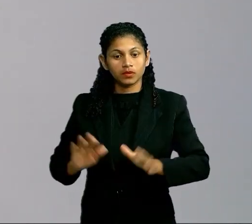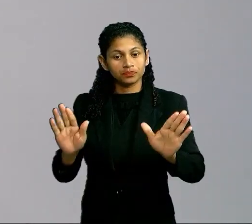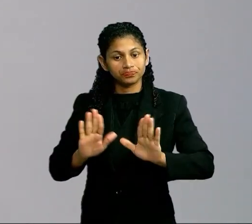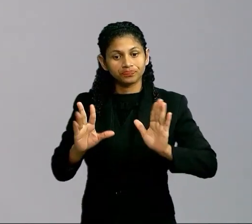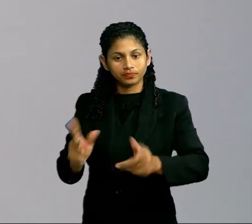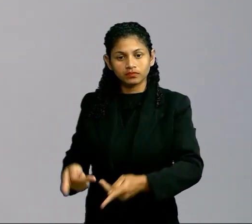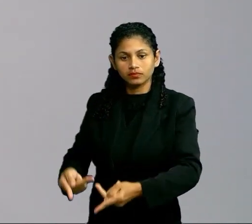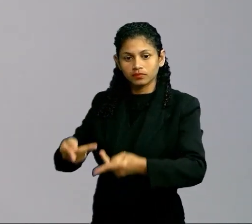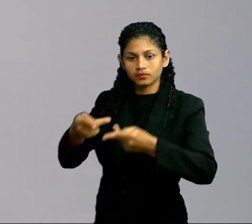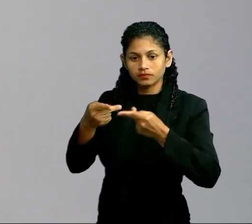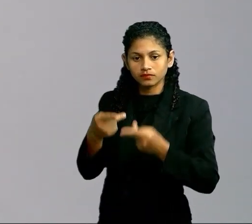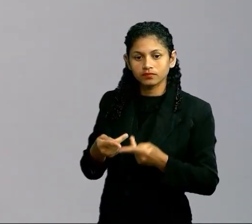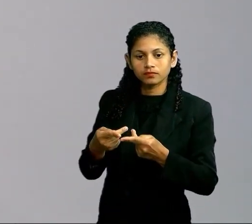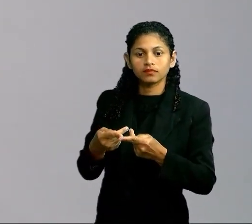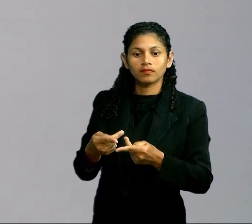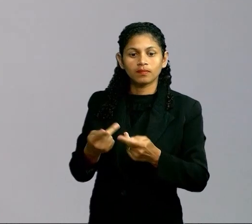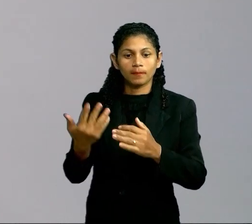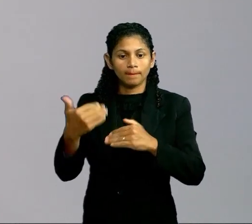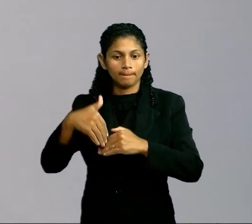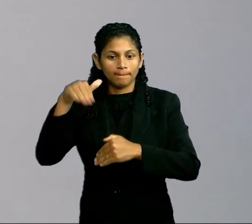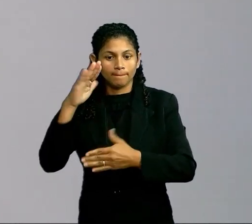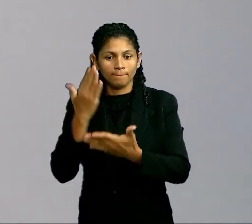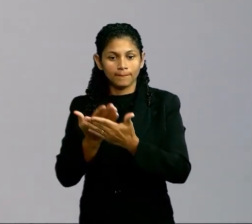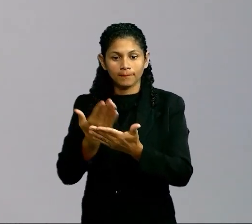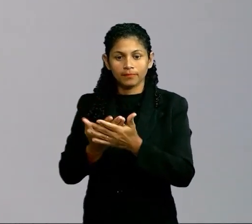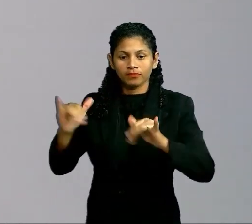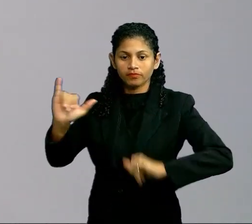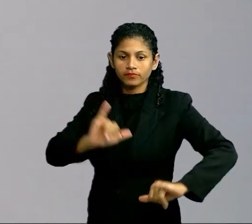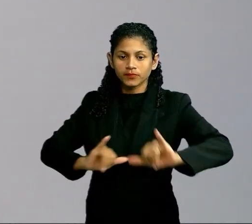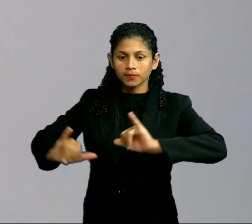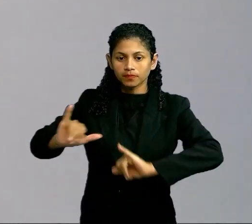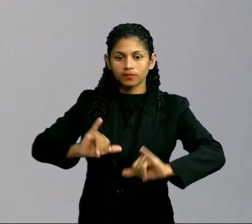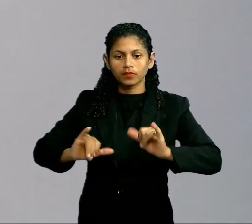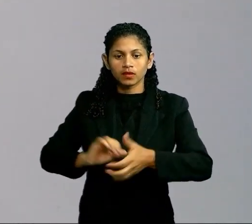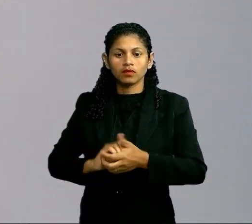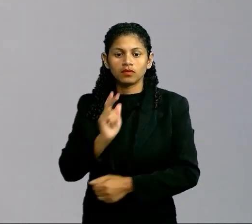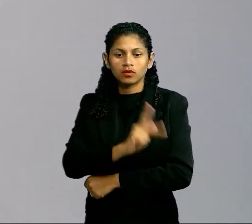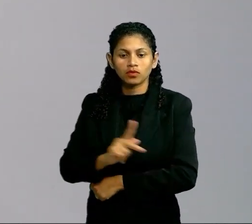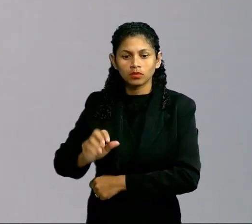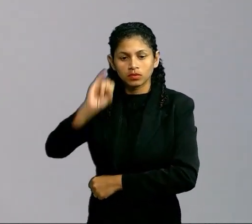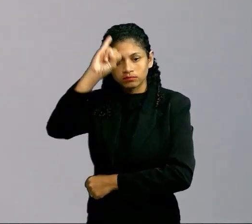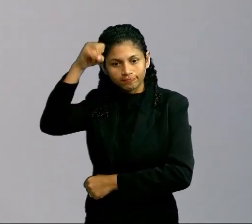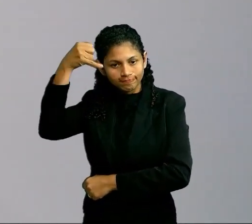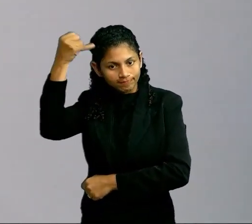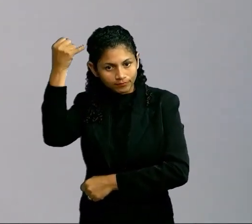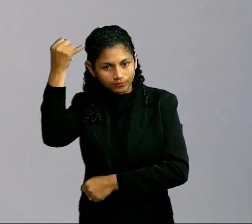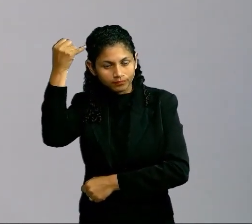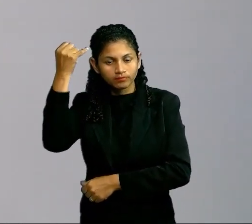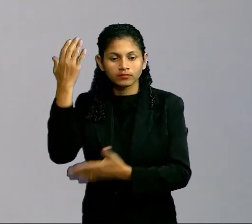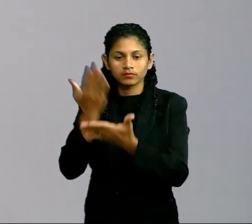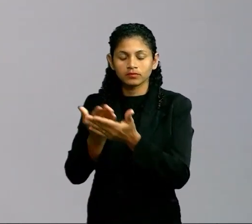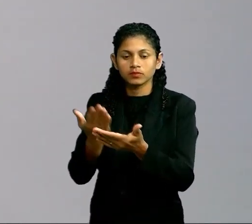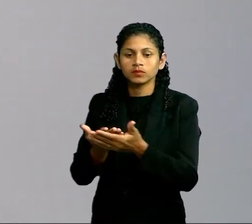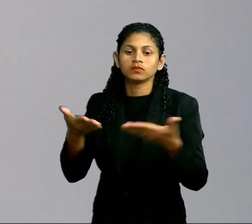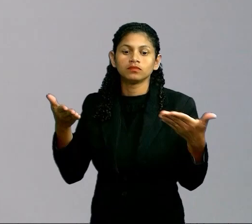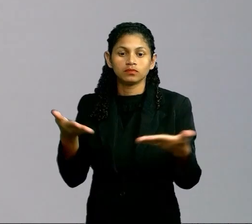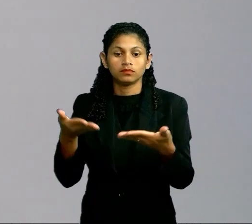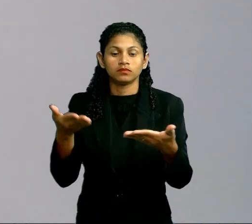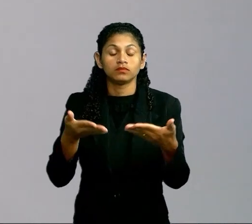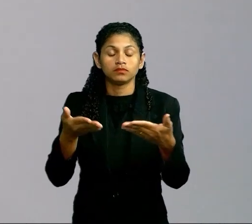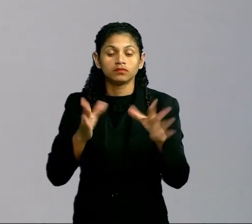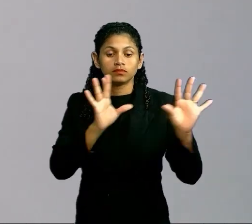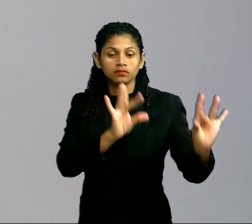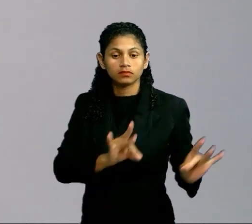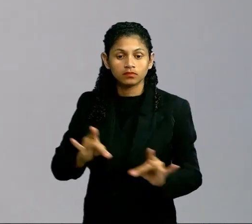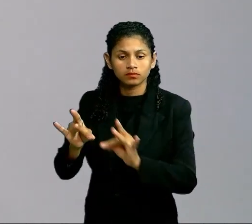Olá, seja muito bem-vindo, seja muito bem-vinda a mais uma aula de Química. Eu sou o professor Josenilson e a aula de hoje eu